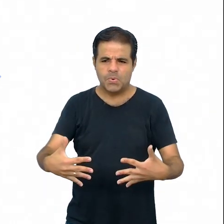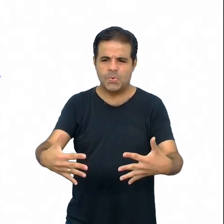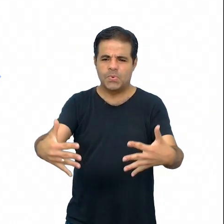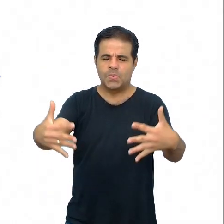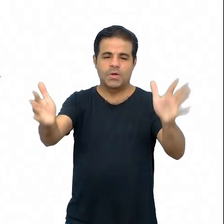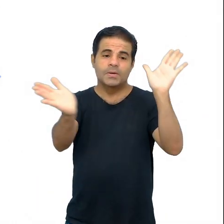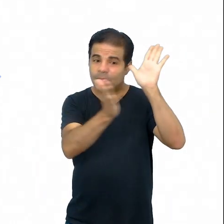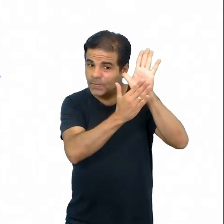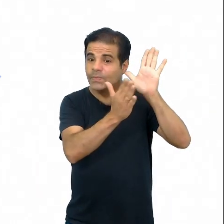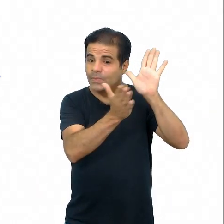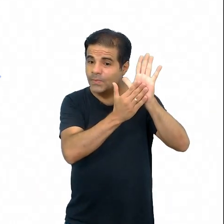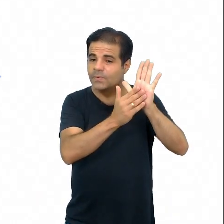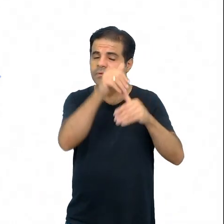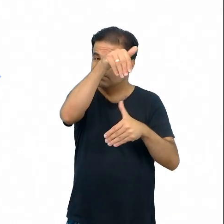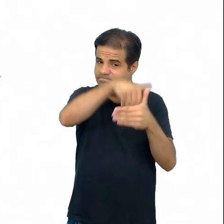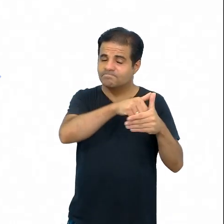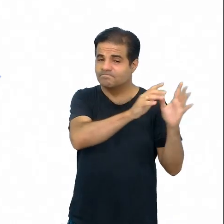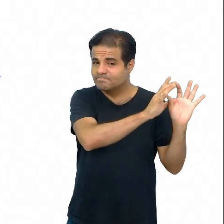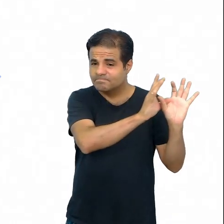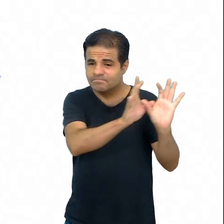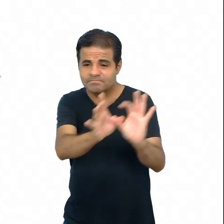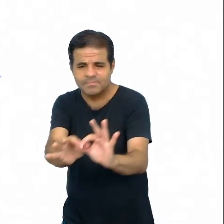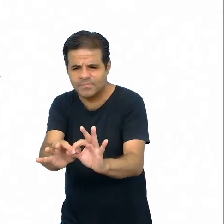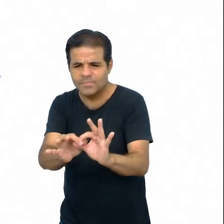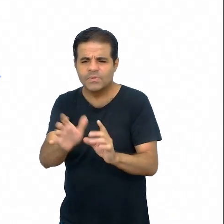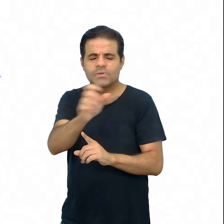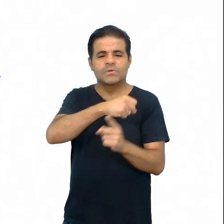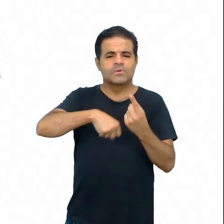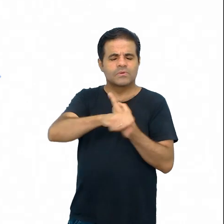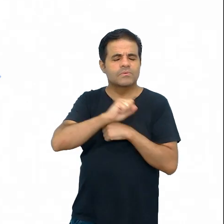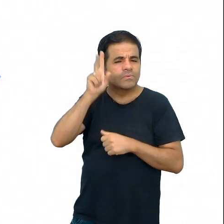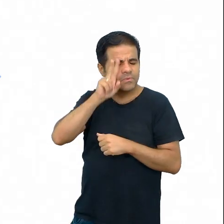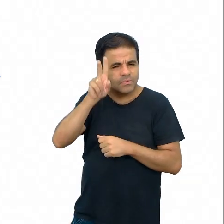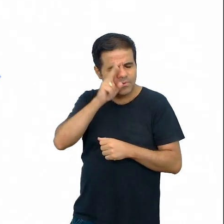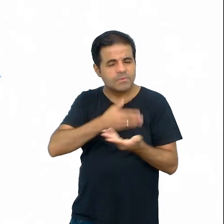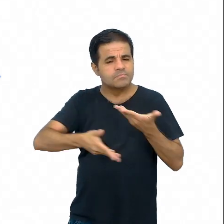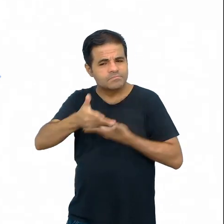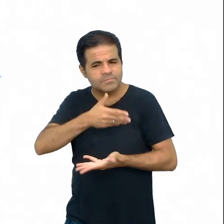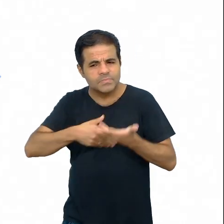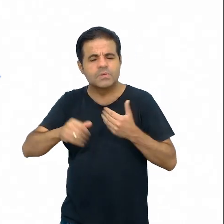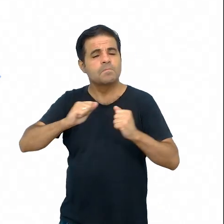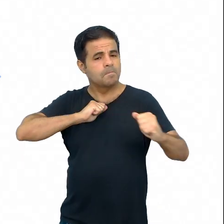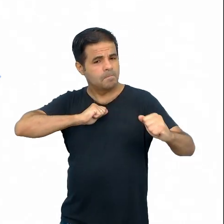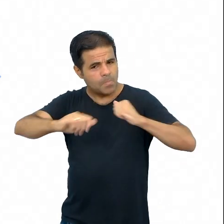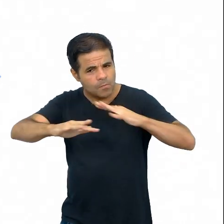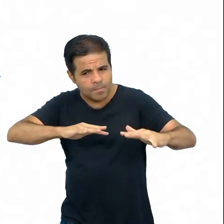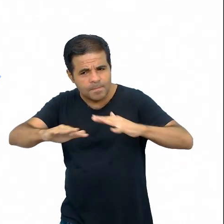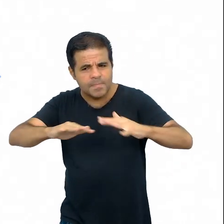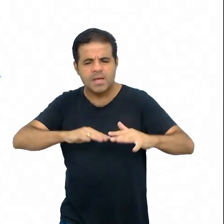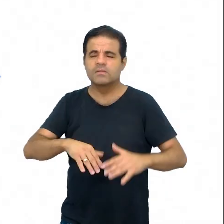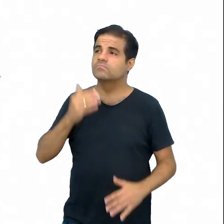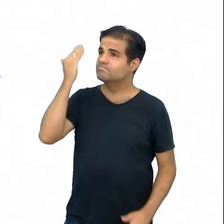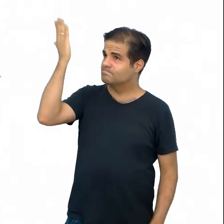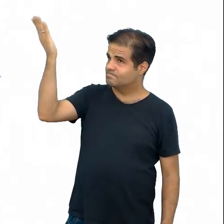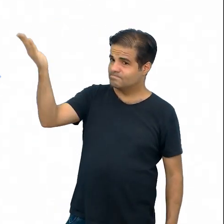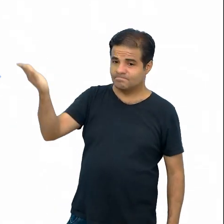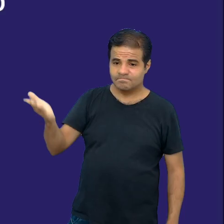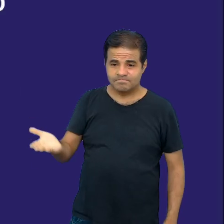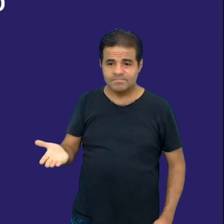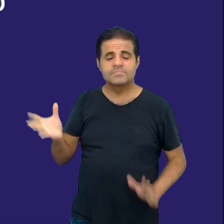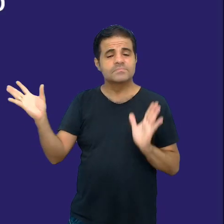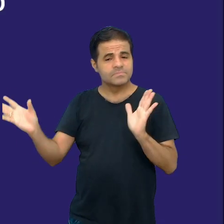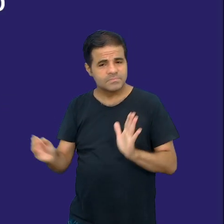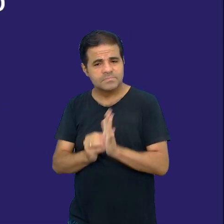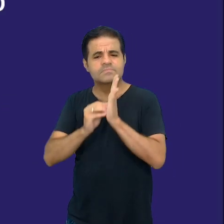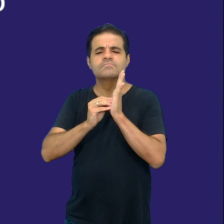são estabelecidas, né, dentro desse contexto sócio-histórico e cultural. Então, esse movimento, né, está aí colocado aqui para